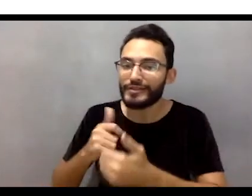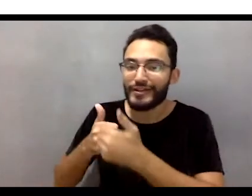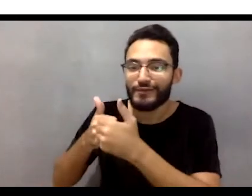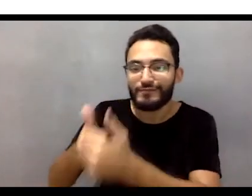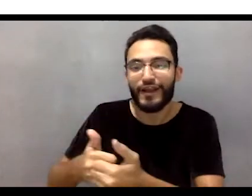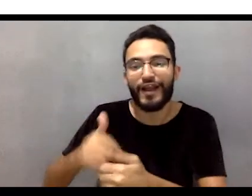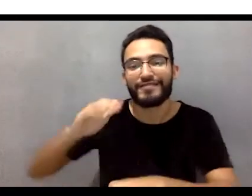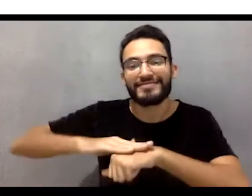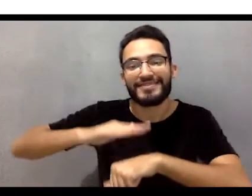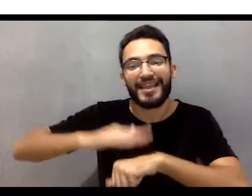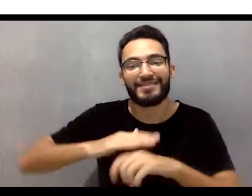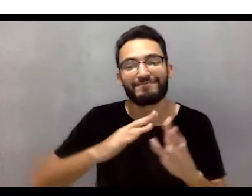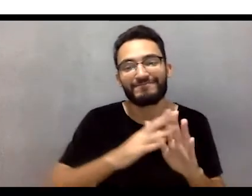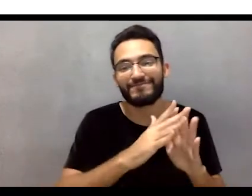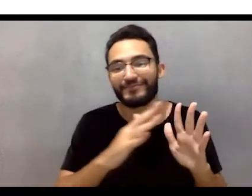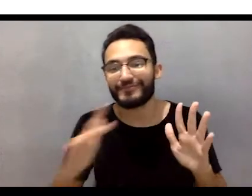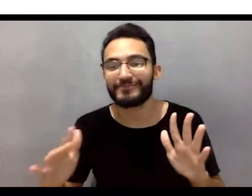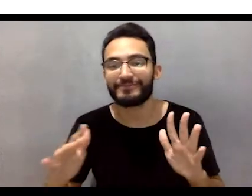o tempo.